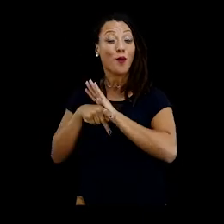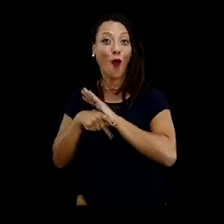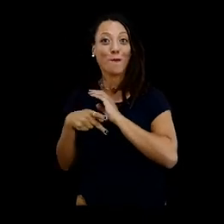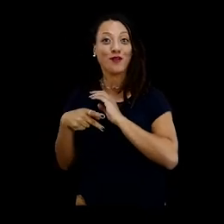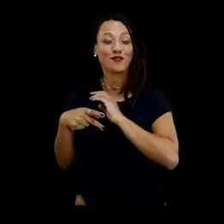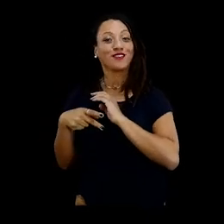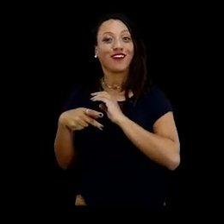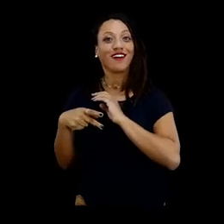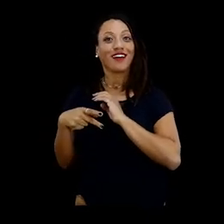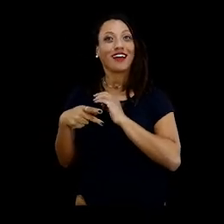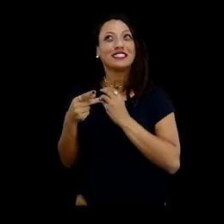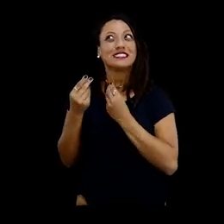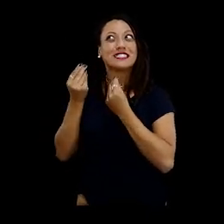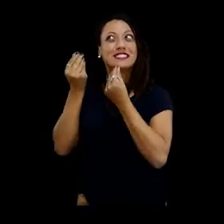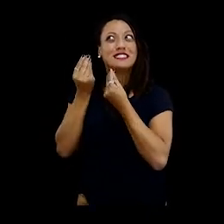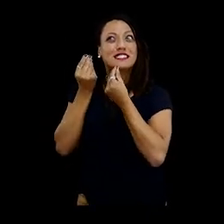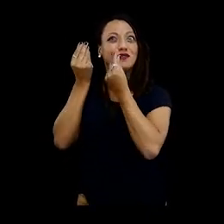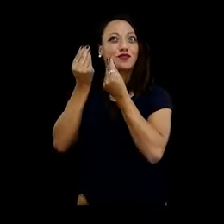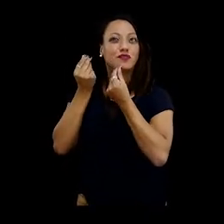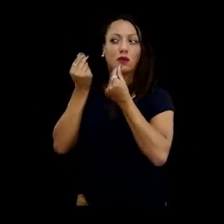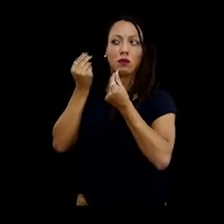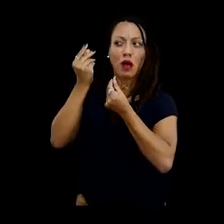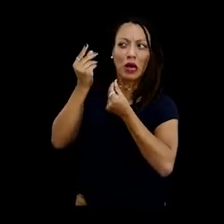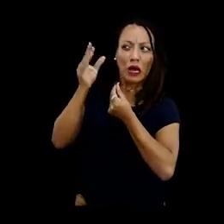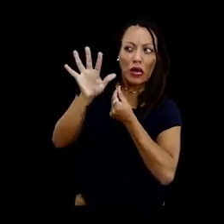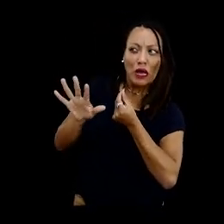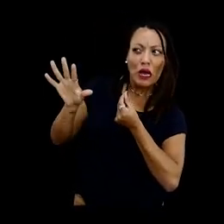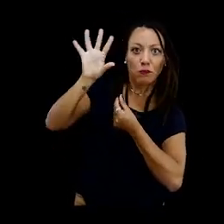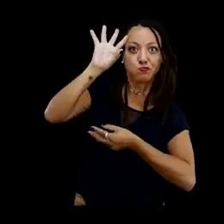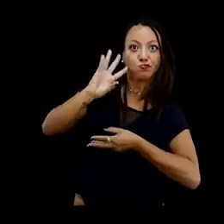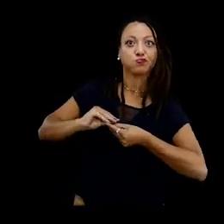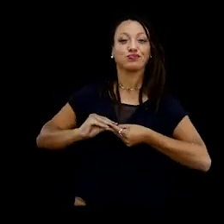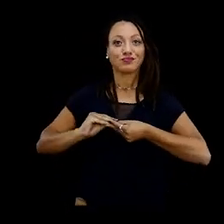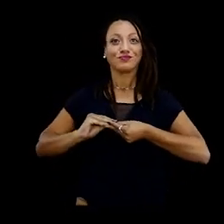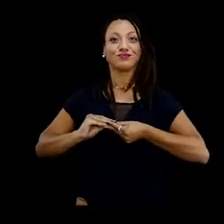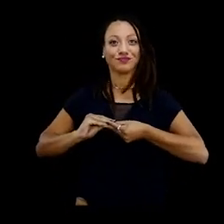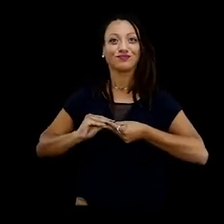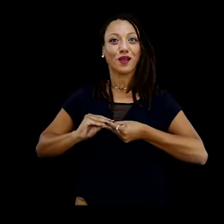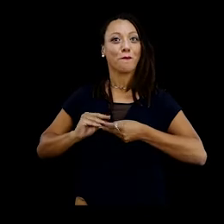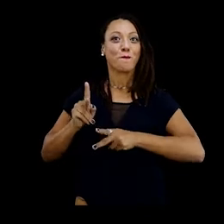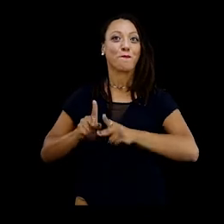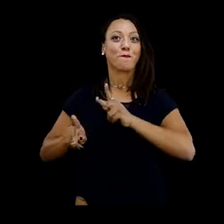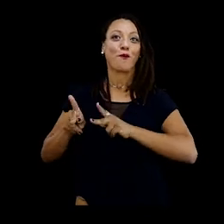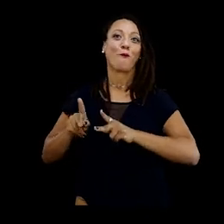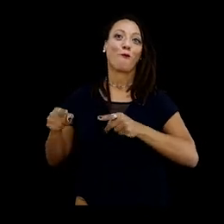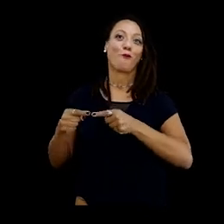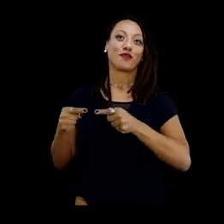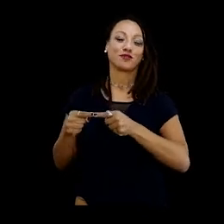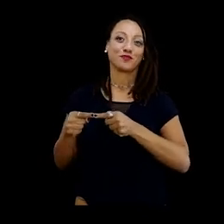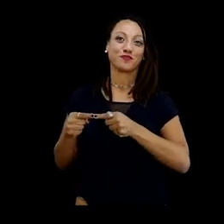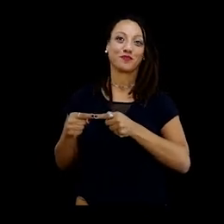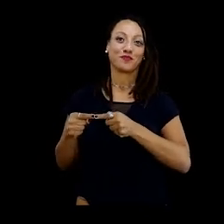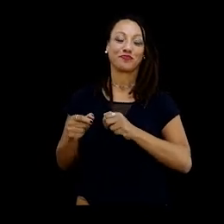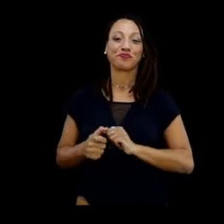ou menos ao nível da sensibilidade para alcançar o